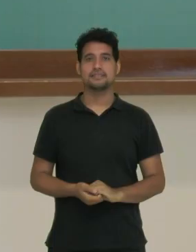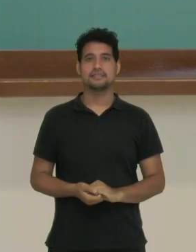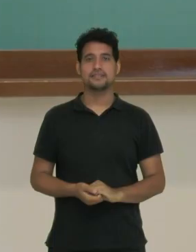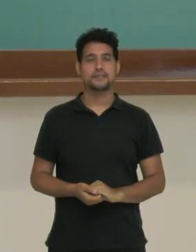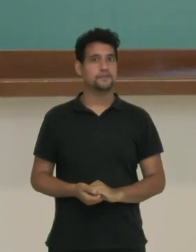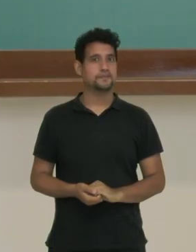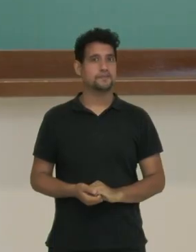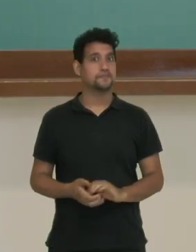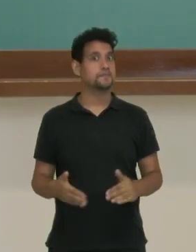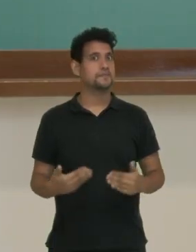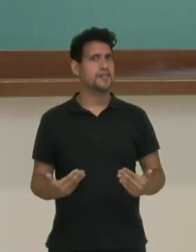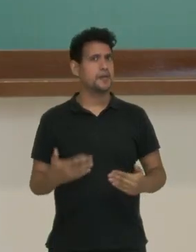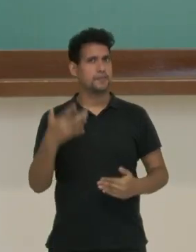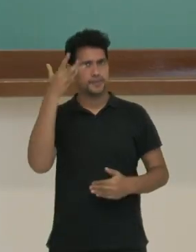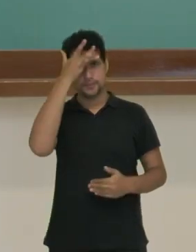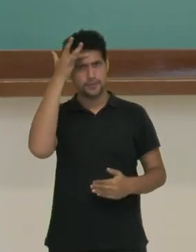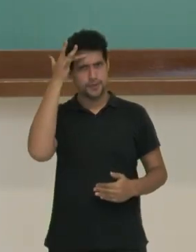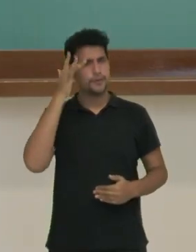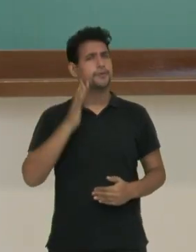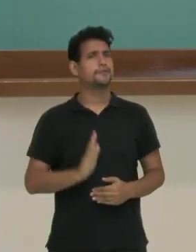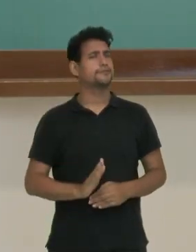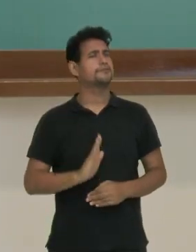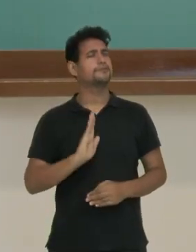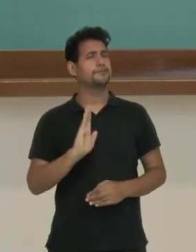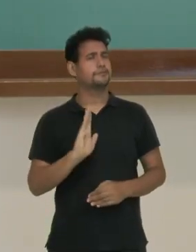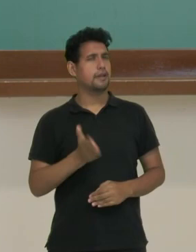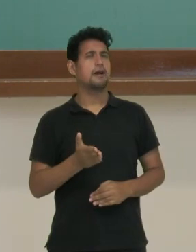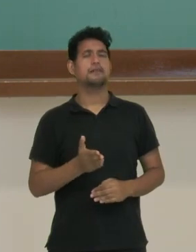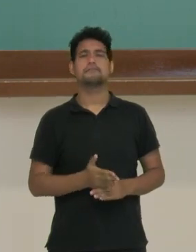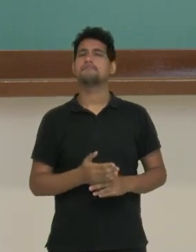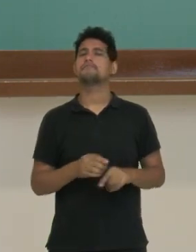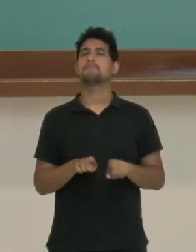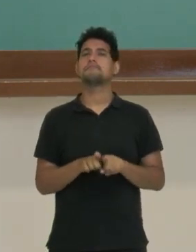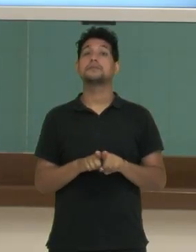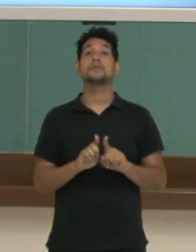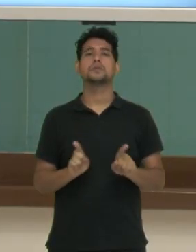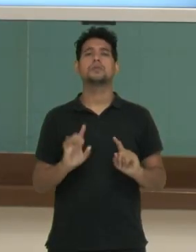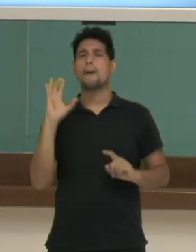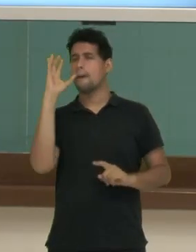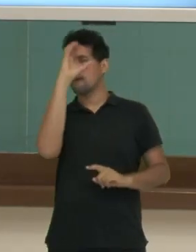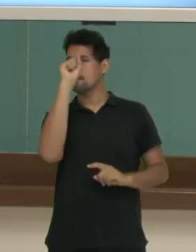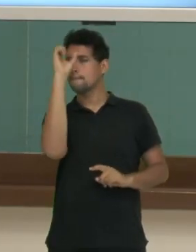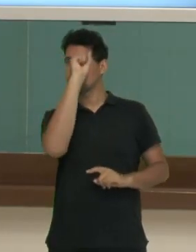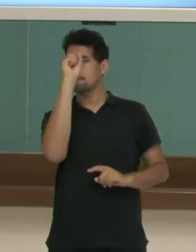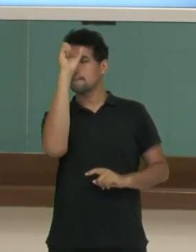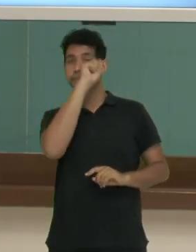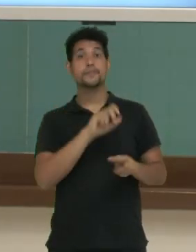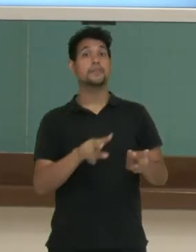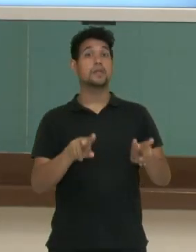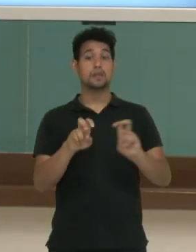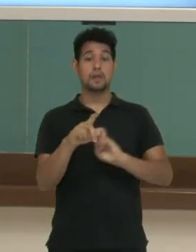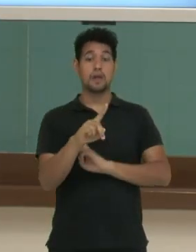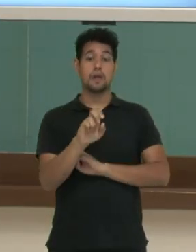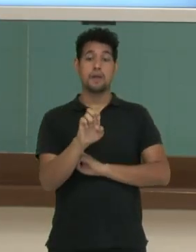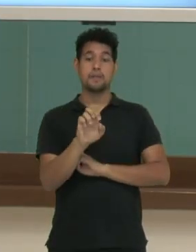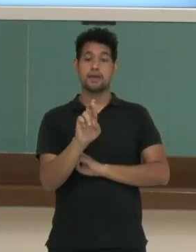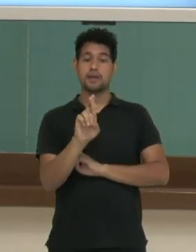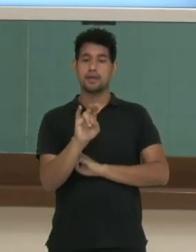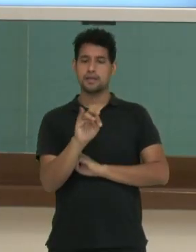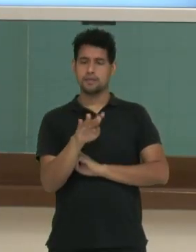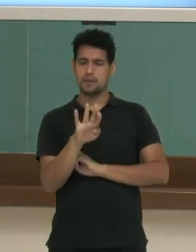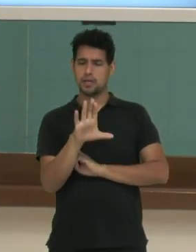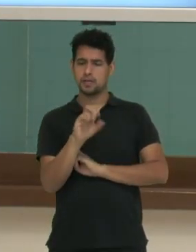E aí, galerinha? Já jogamos, né? Já aprendemos um pouquinho mais sobre perímetro, exploramos algumas